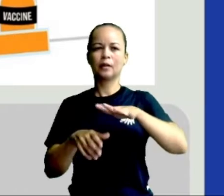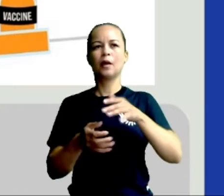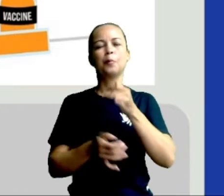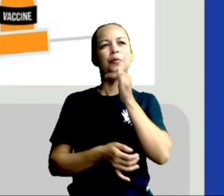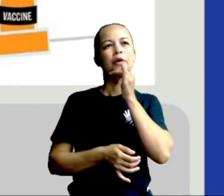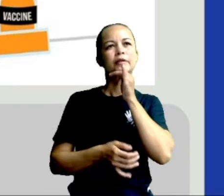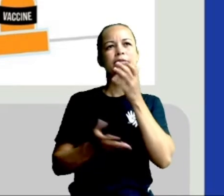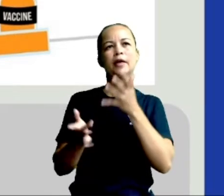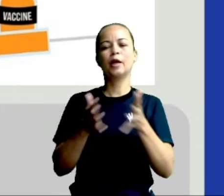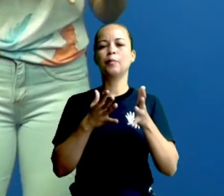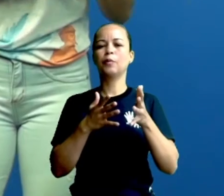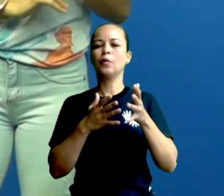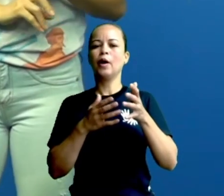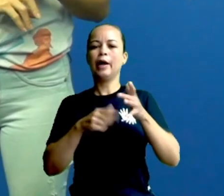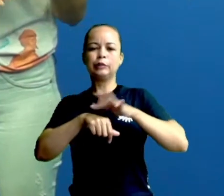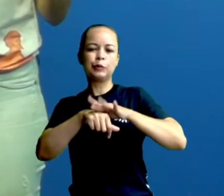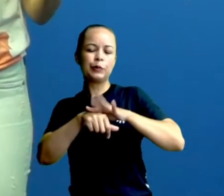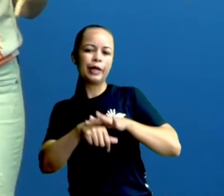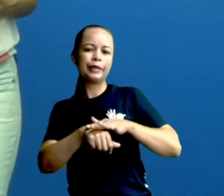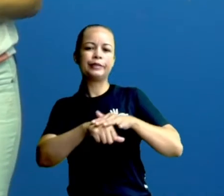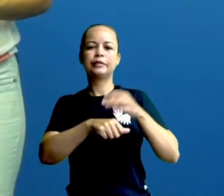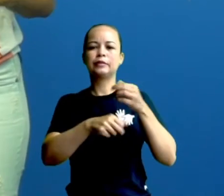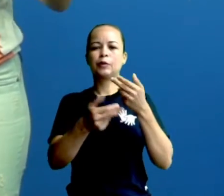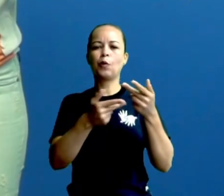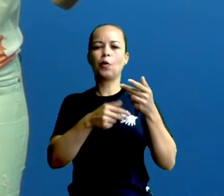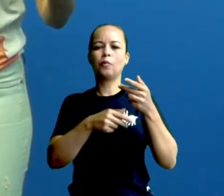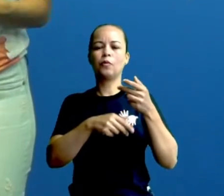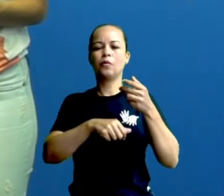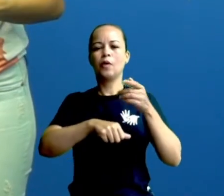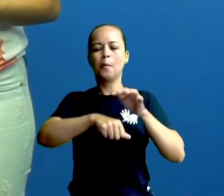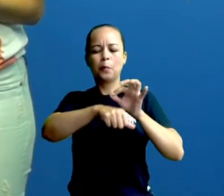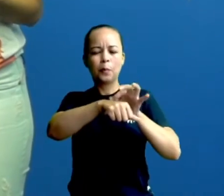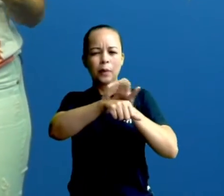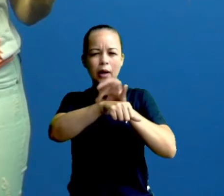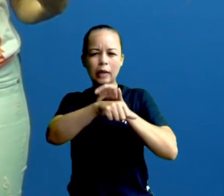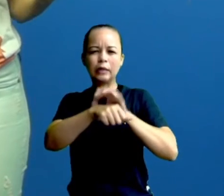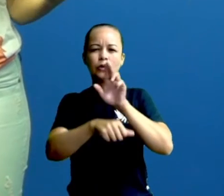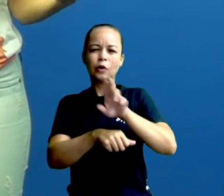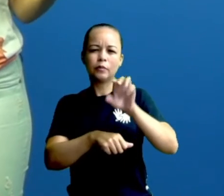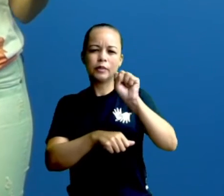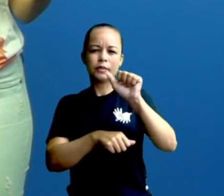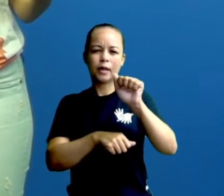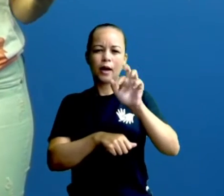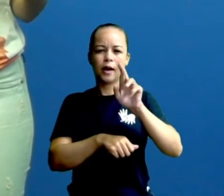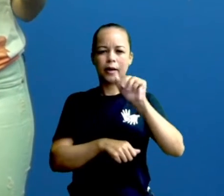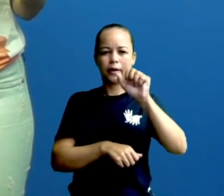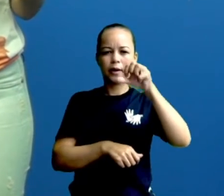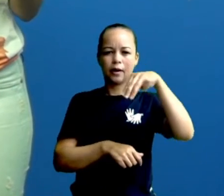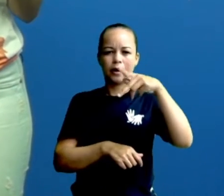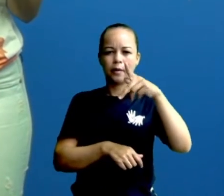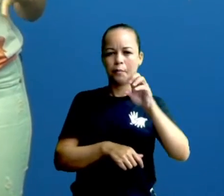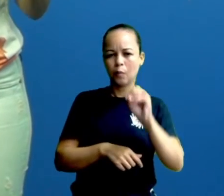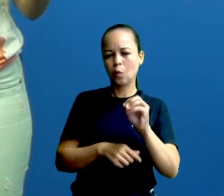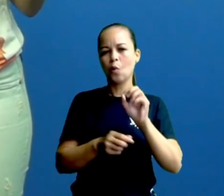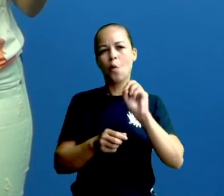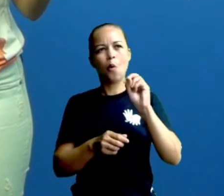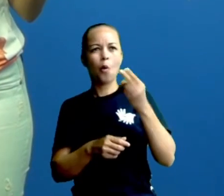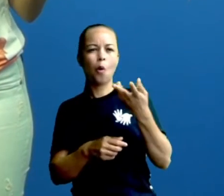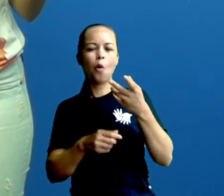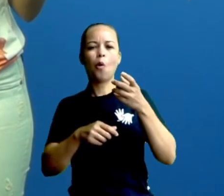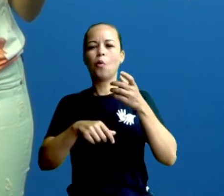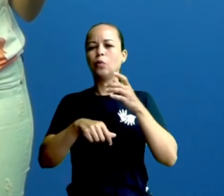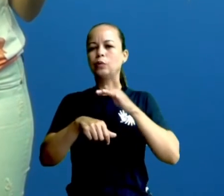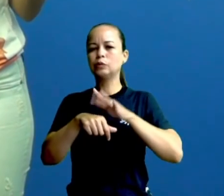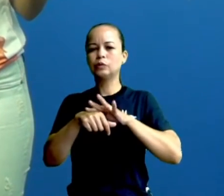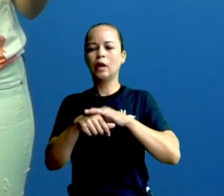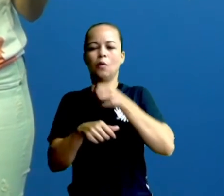como sarampo, que hoje como tuberculose, que hoje para a gente é algo que não